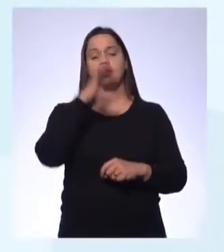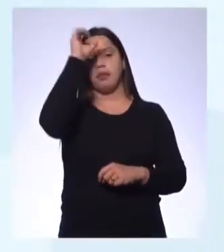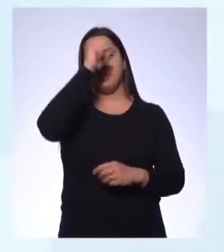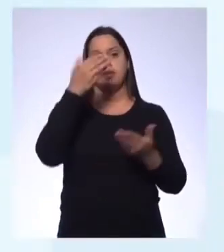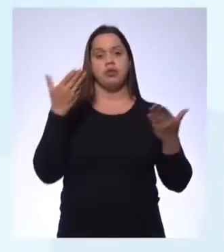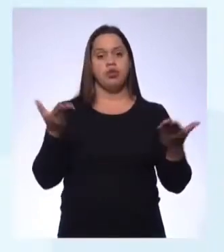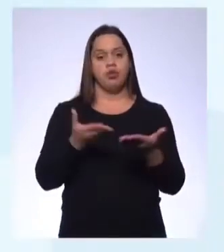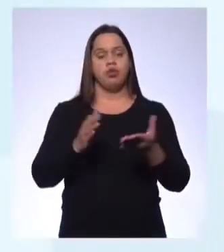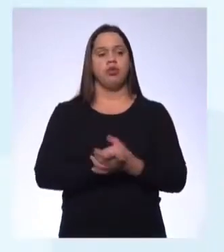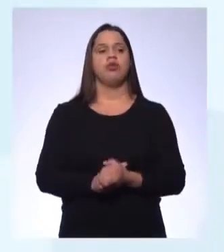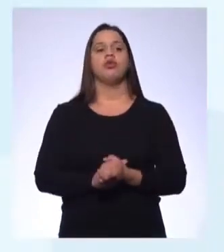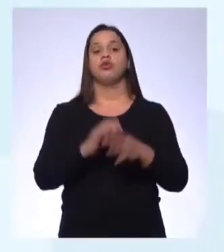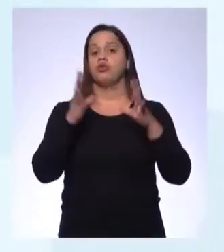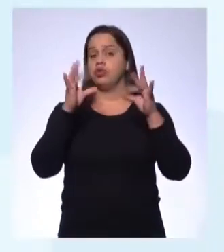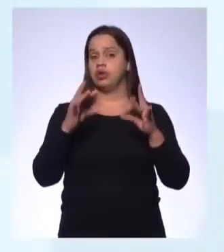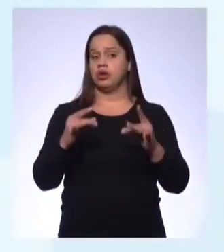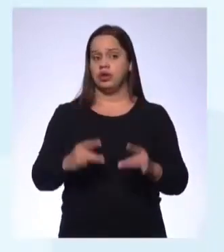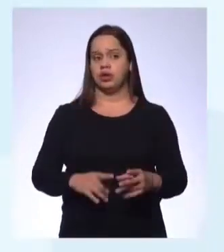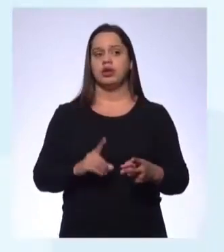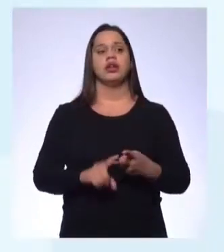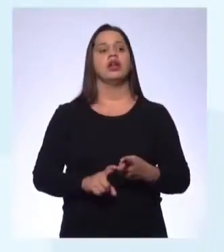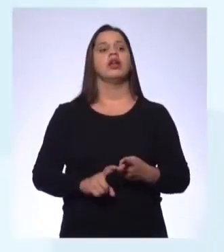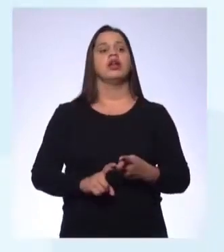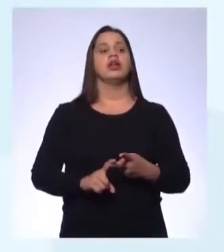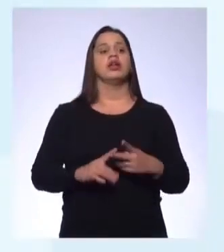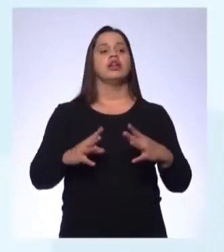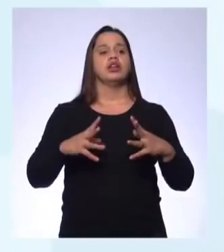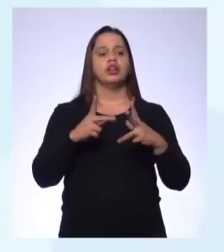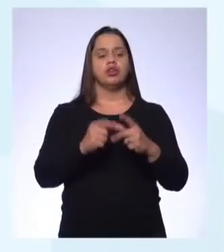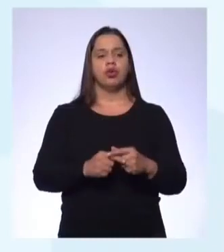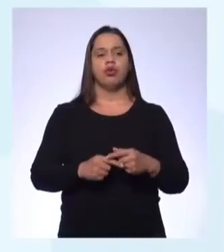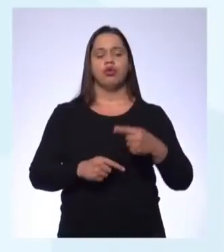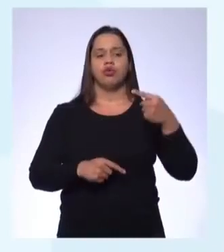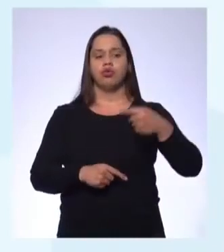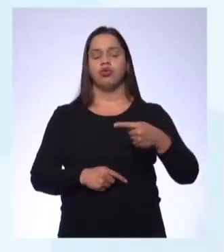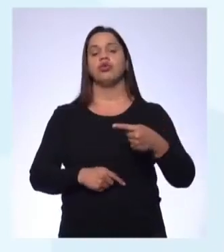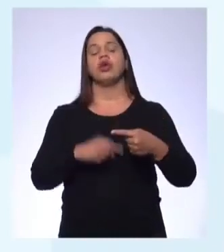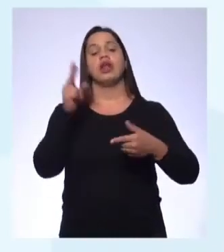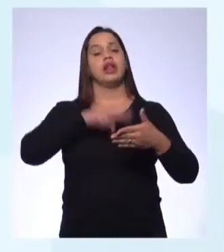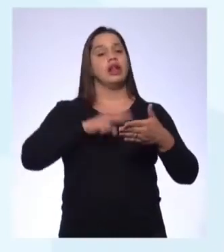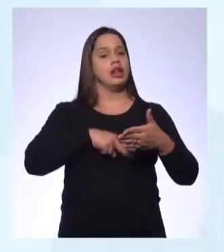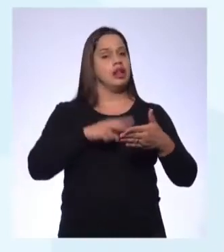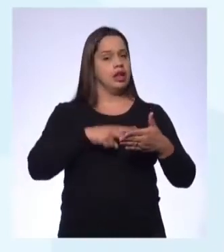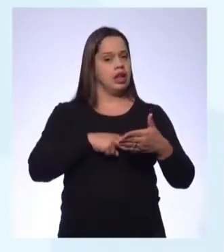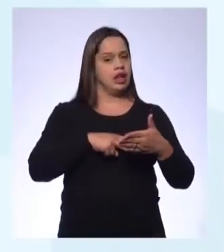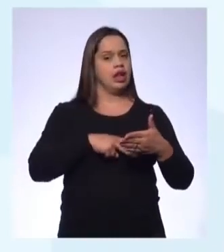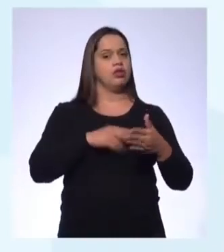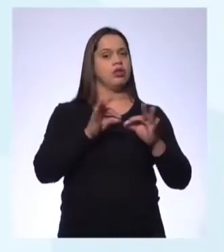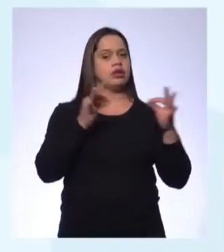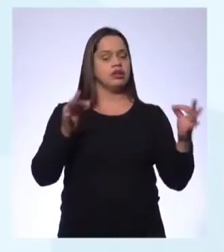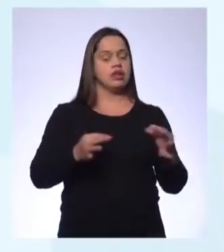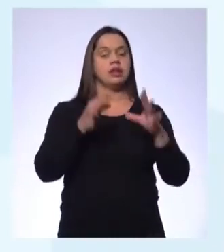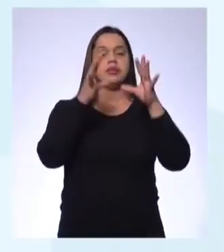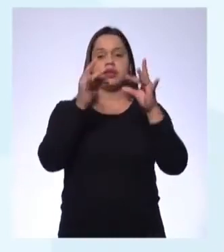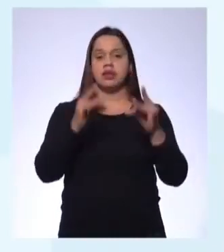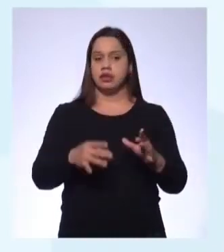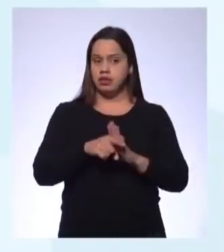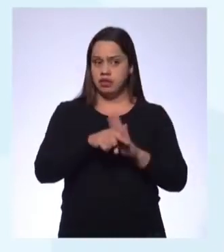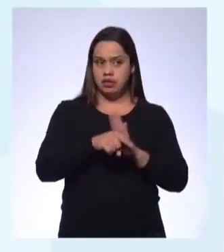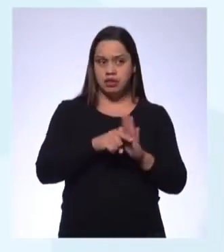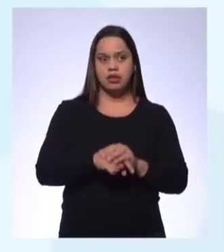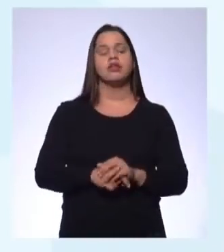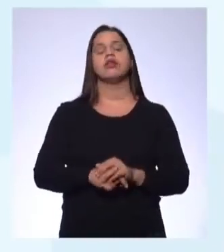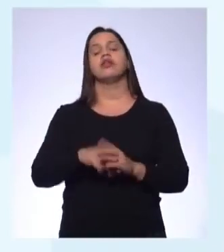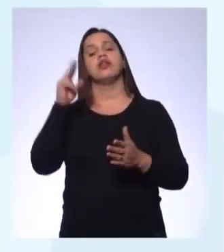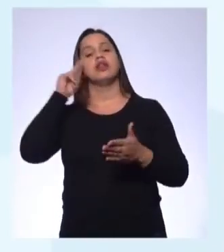o skimming, o scanning, cognates, inference. Então, a leitura superficial, a leitura mais analítica, cognatos e inferência. E